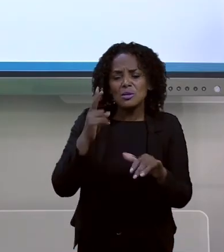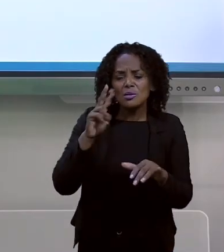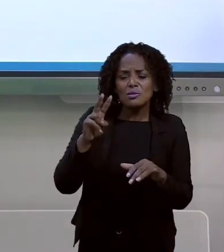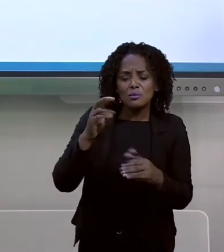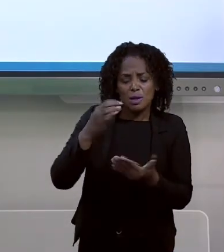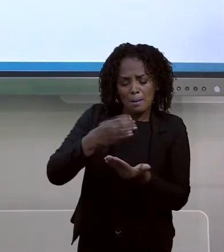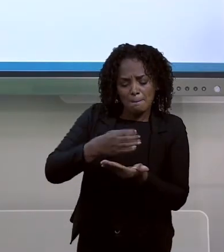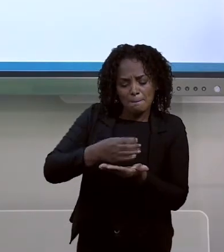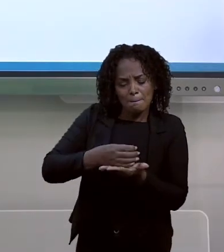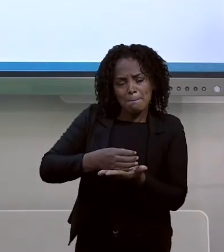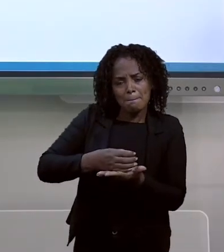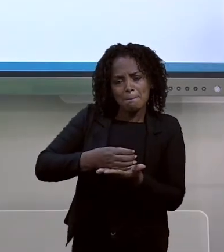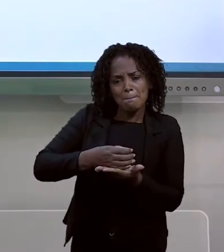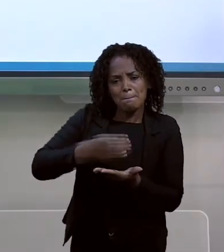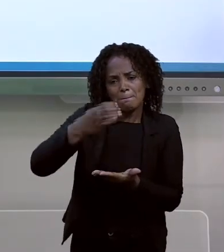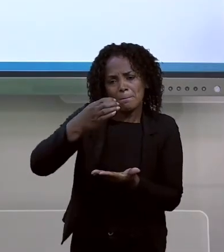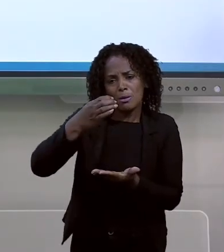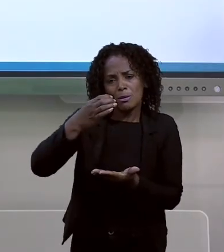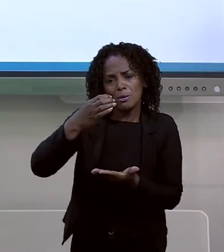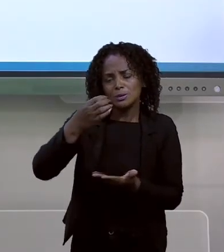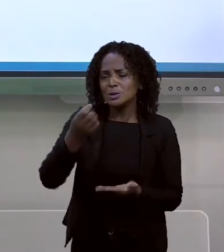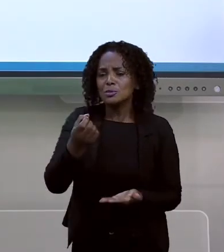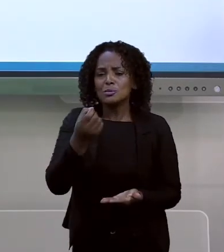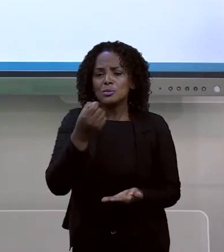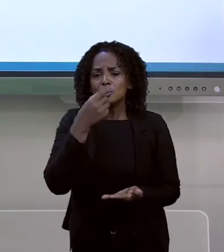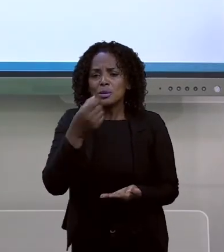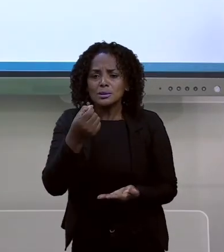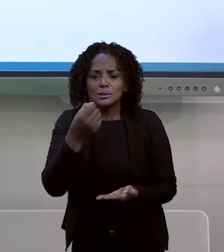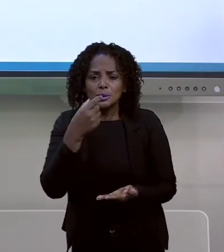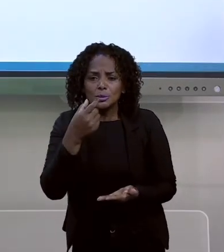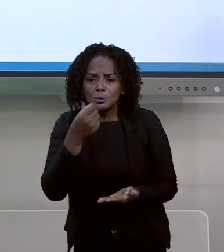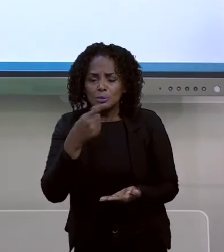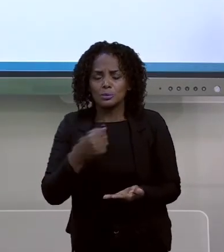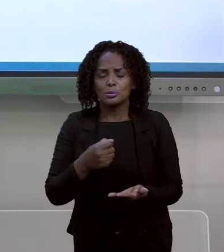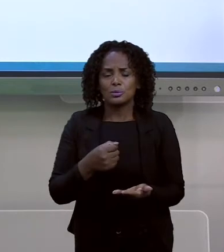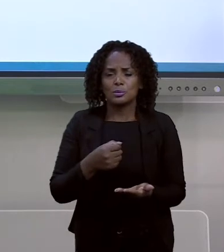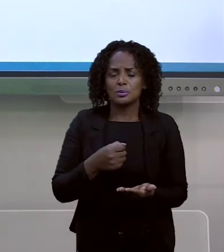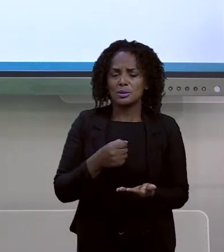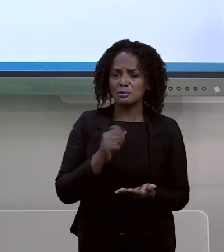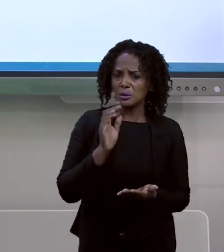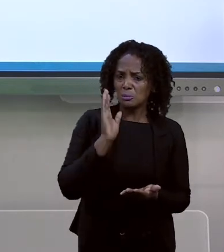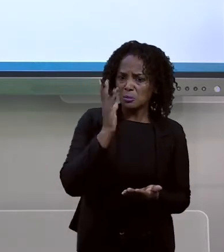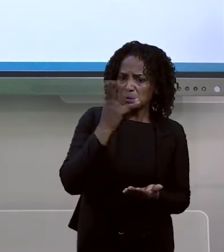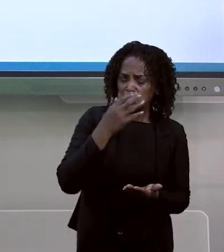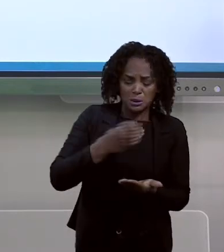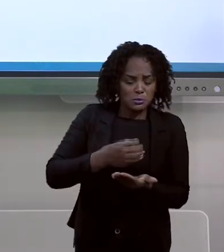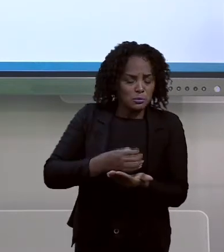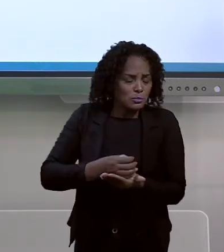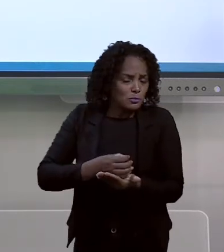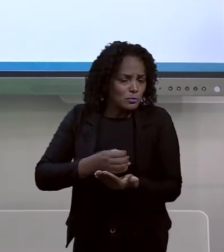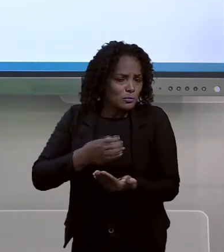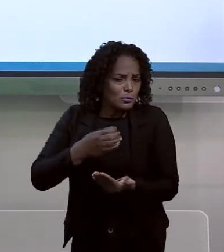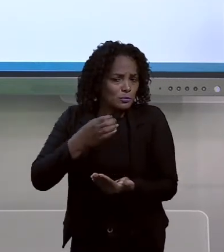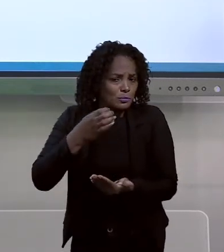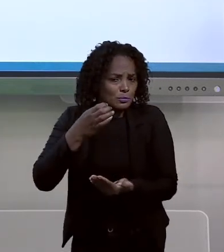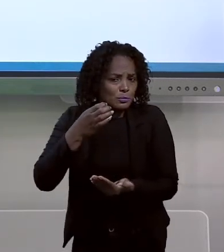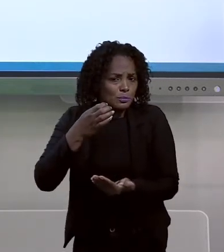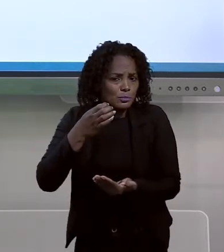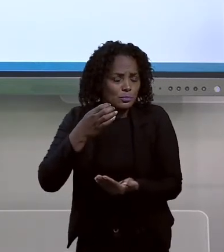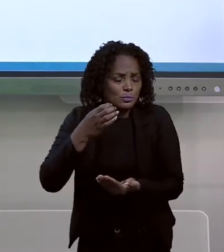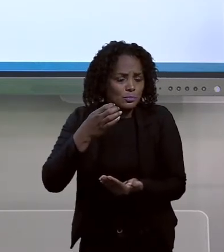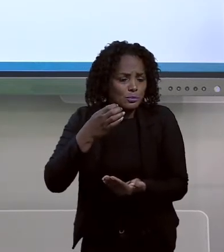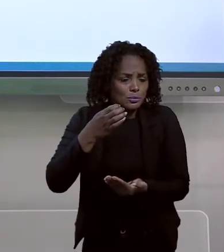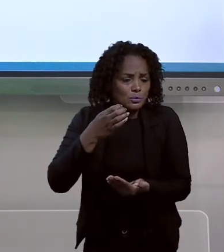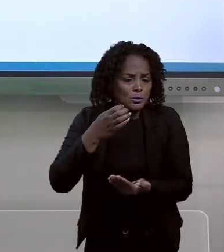com azeitona ou com palmito, e aí fica bonito o vidro, não é? Você